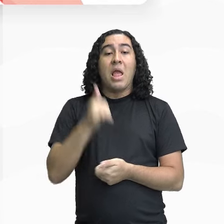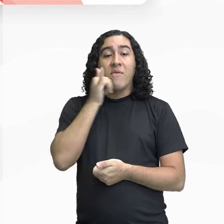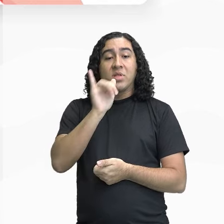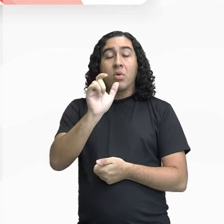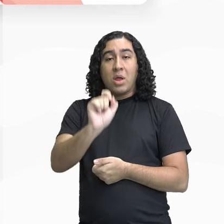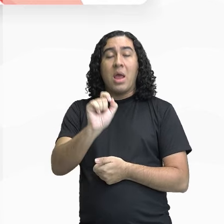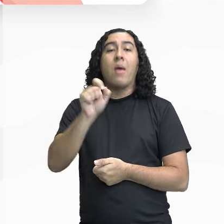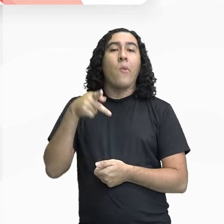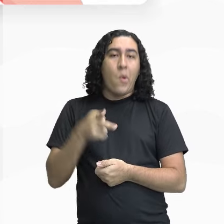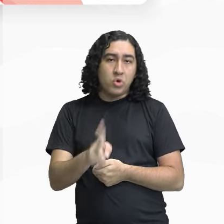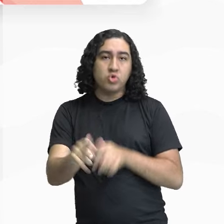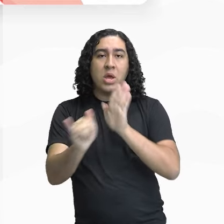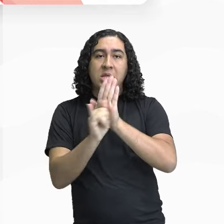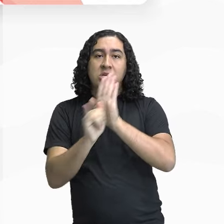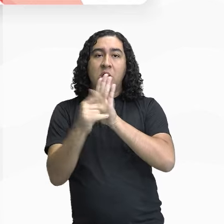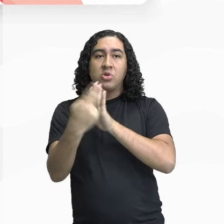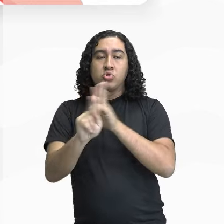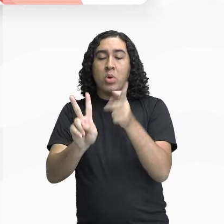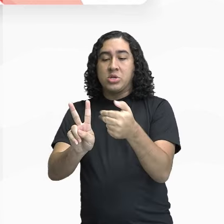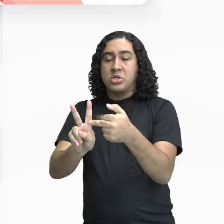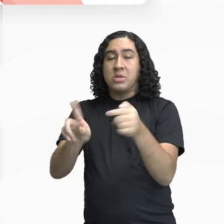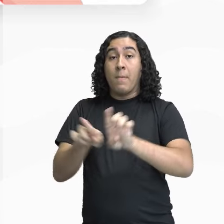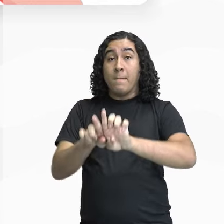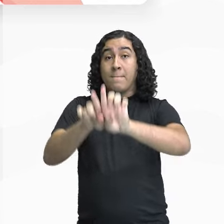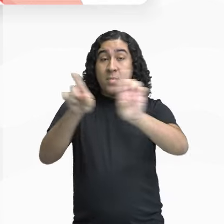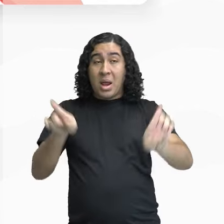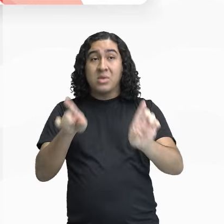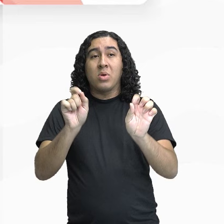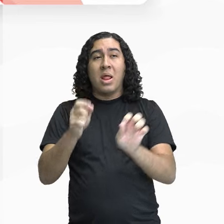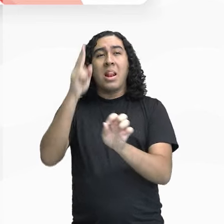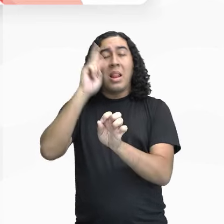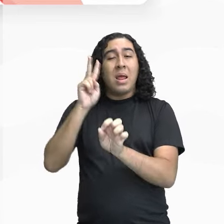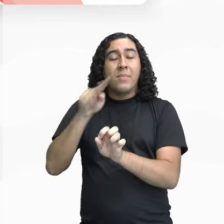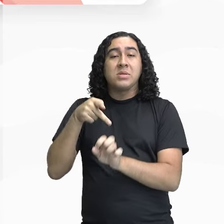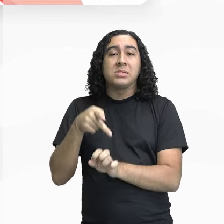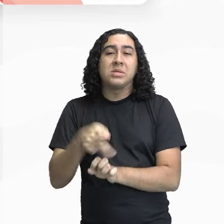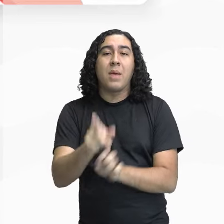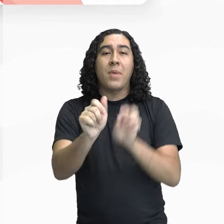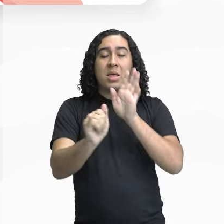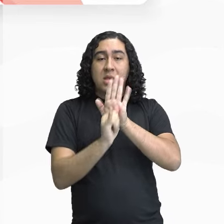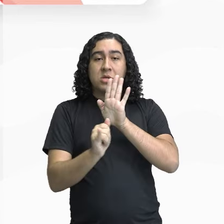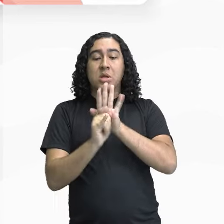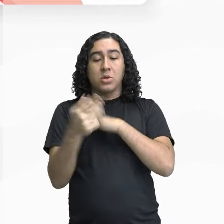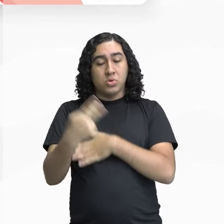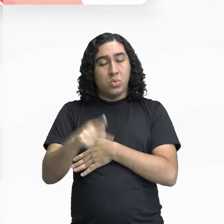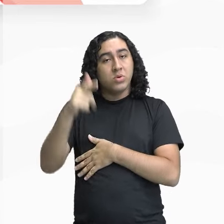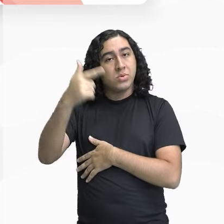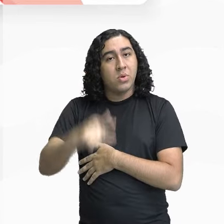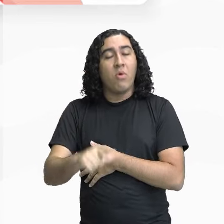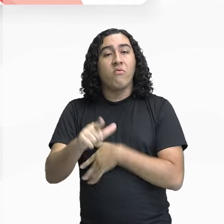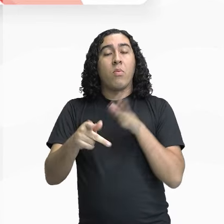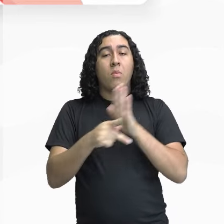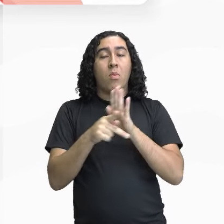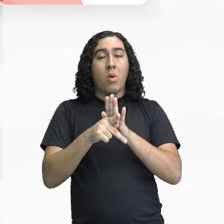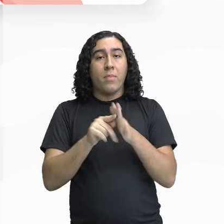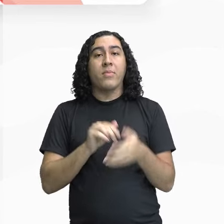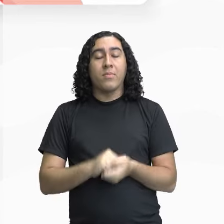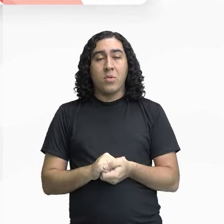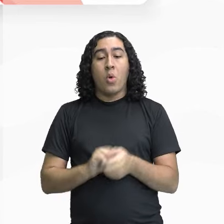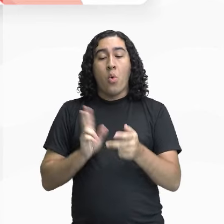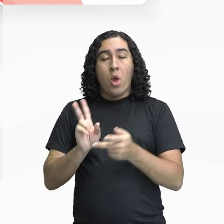descaracterizar aí como os povos originários, mas reforçar a identidade etnocultural, né,